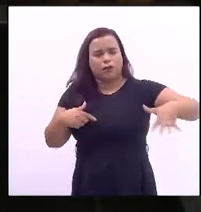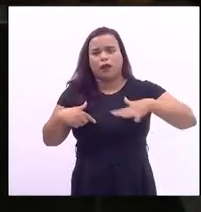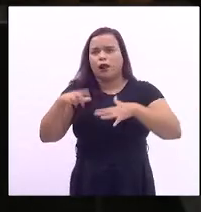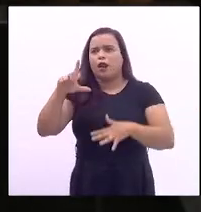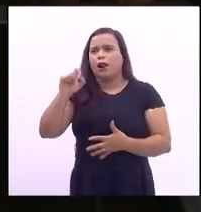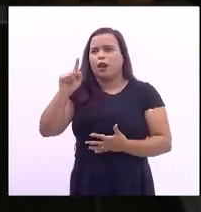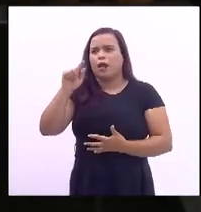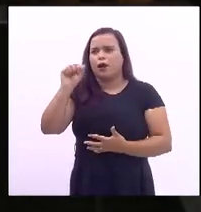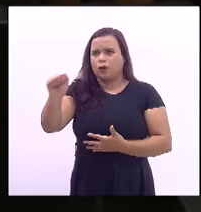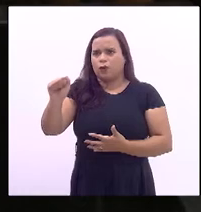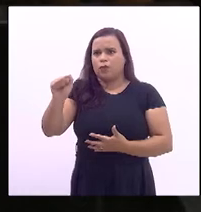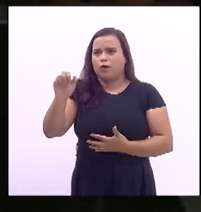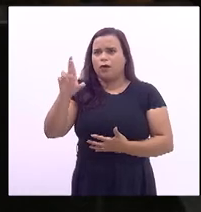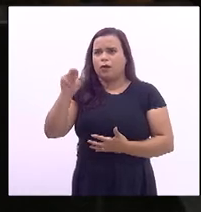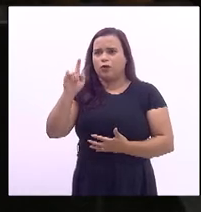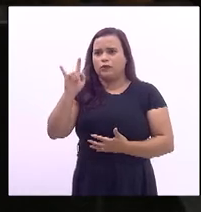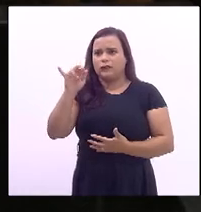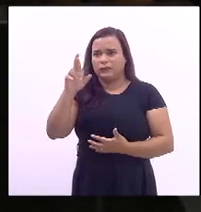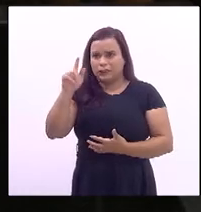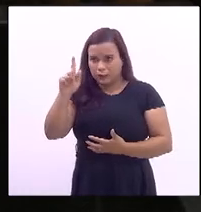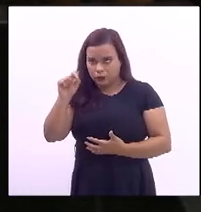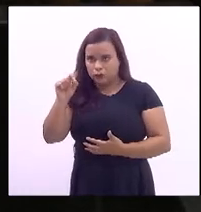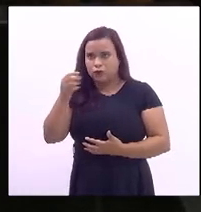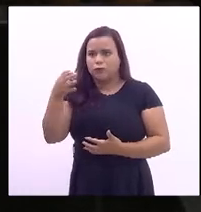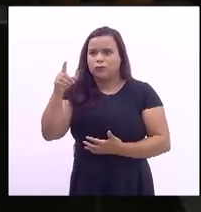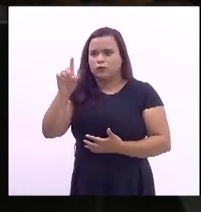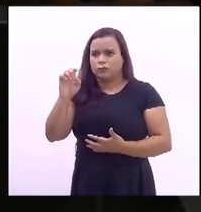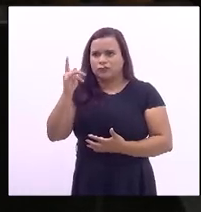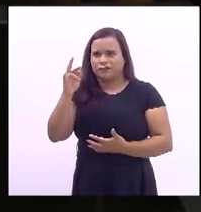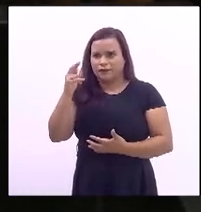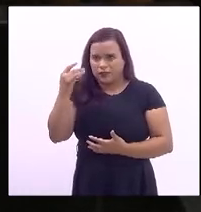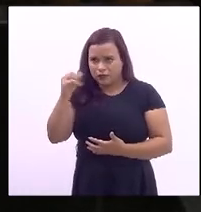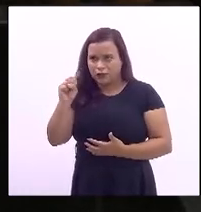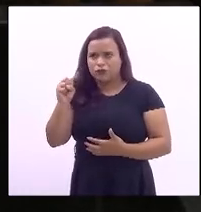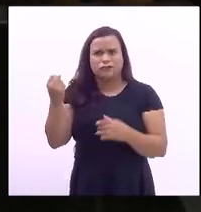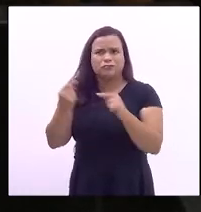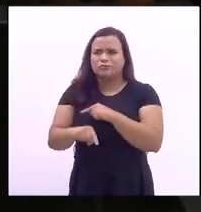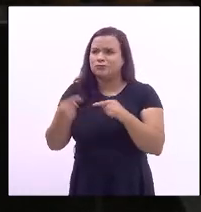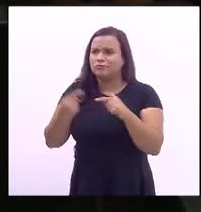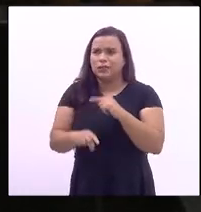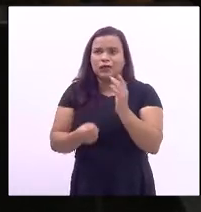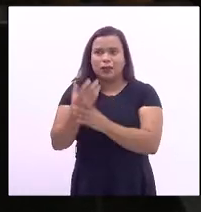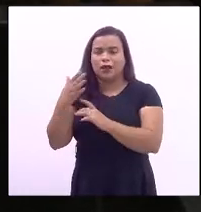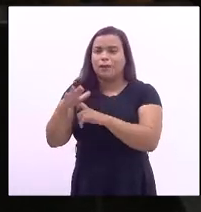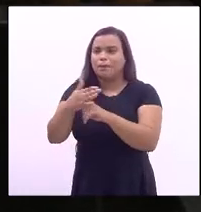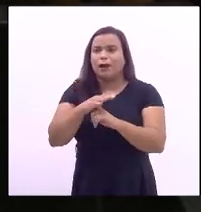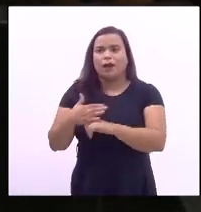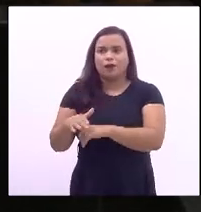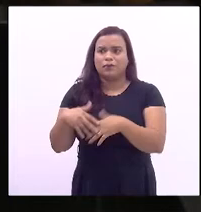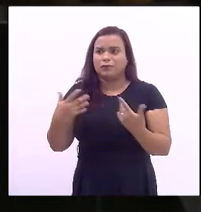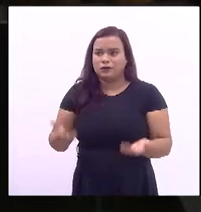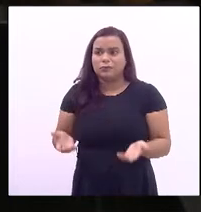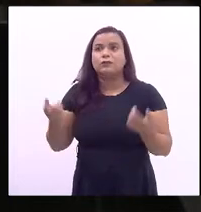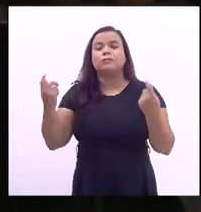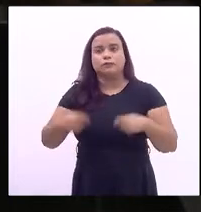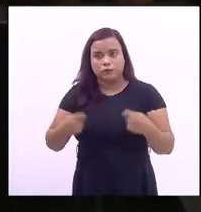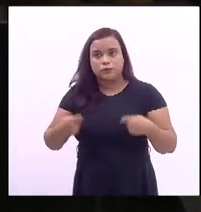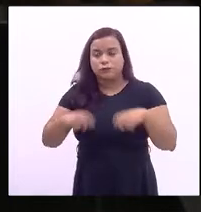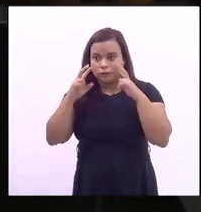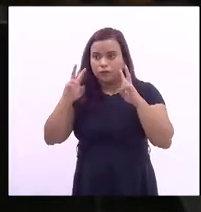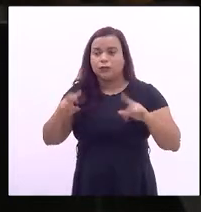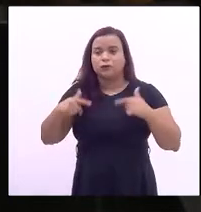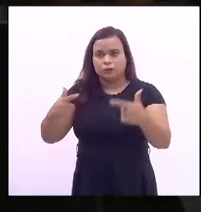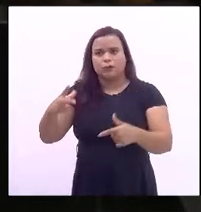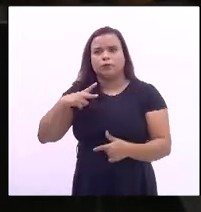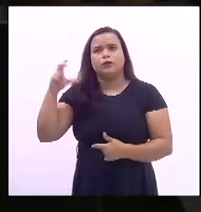ao lado não faz o menor sentido criar um parque ou na área de convivência naquela área ela tem que ser sim explorado pela iniciativa